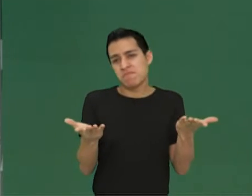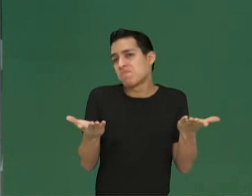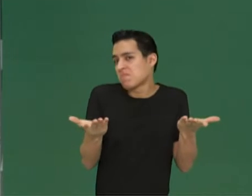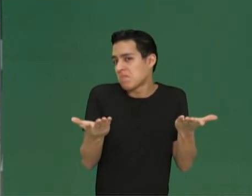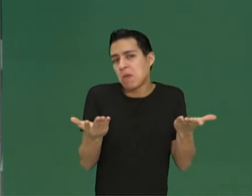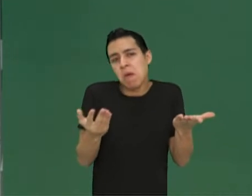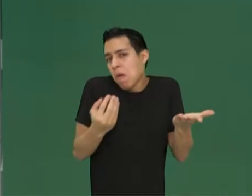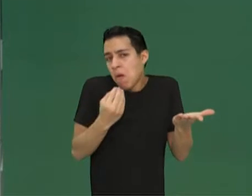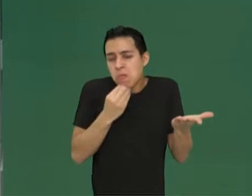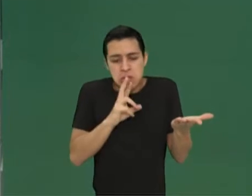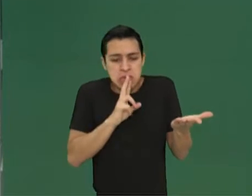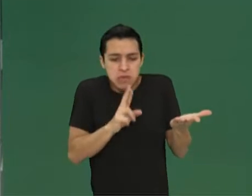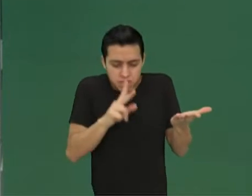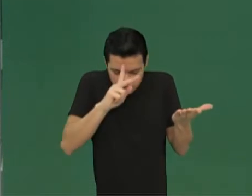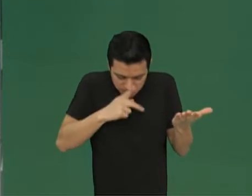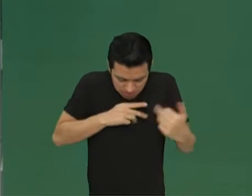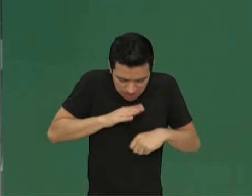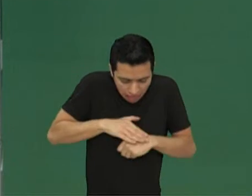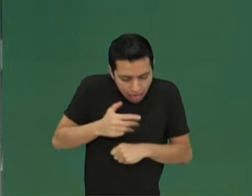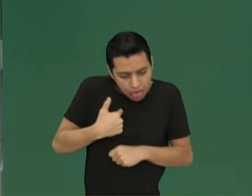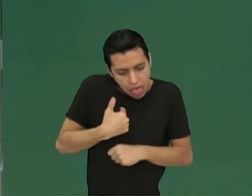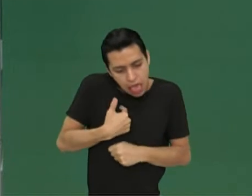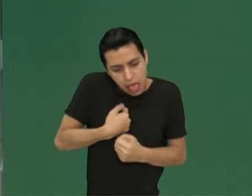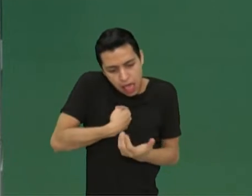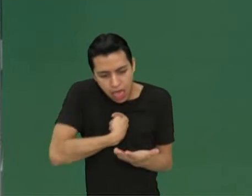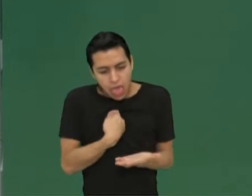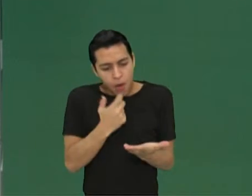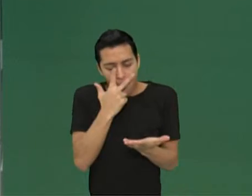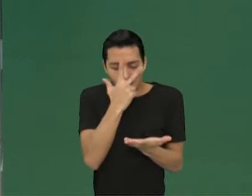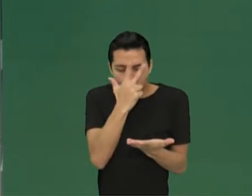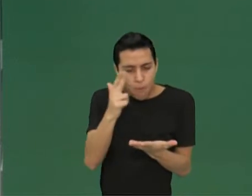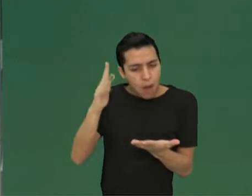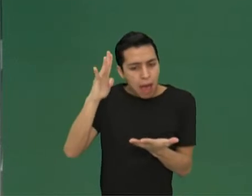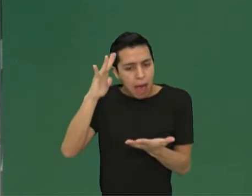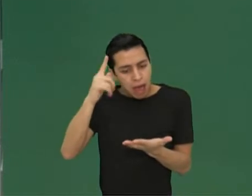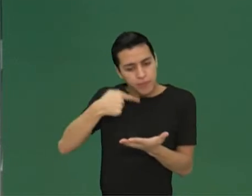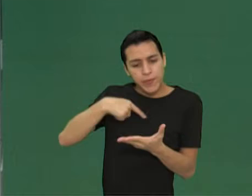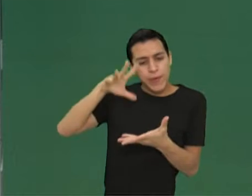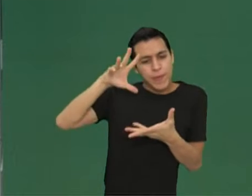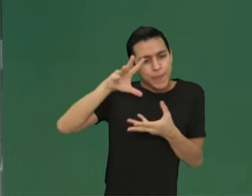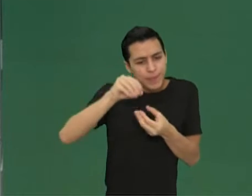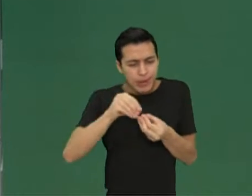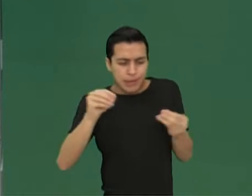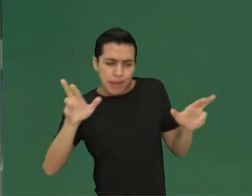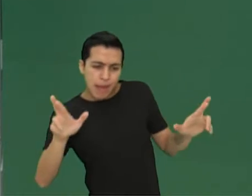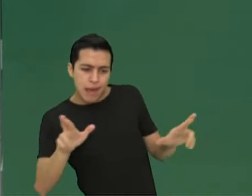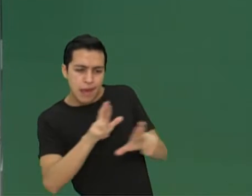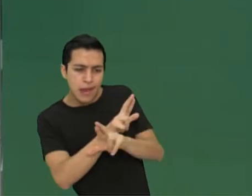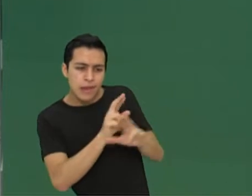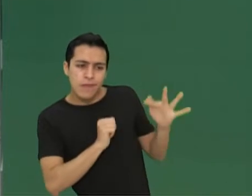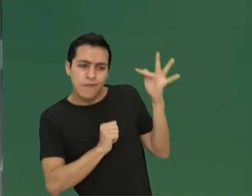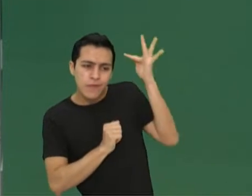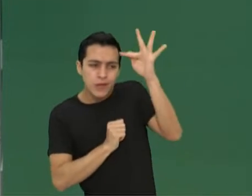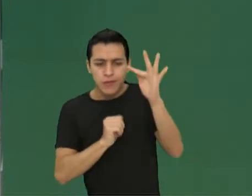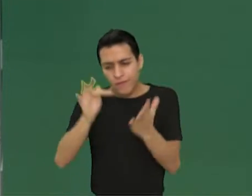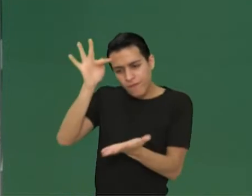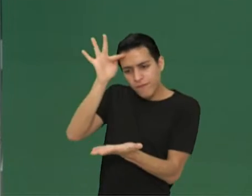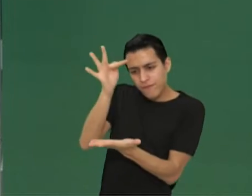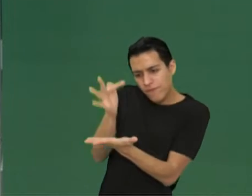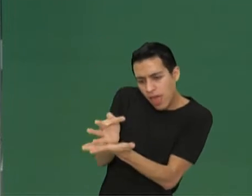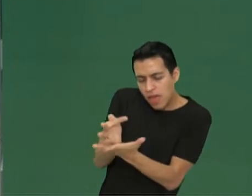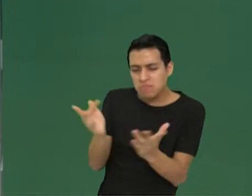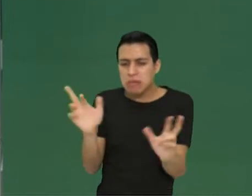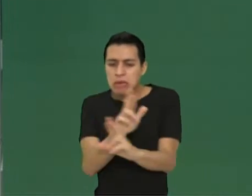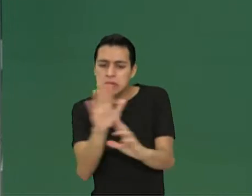ser pessoal, justamente o que você consegue, entender sobre essa relação entre filosofia e fé no pensamento